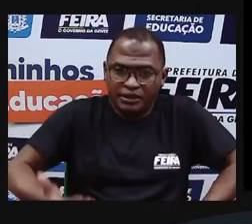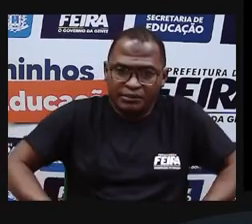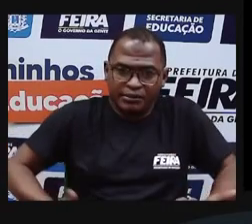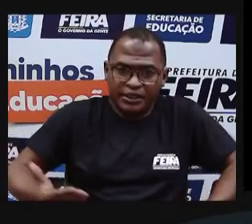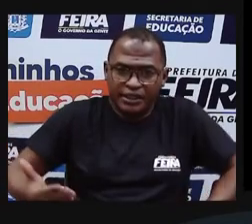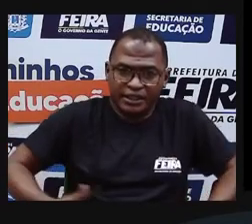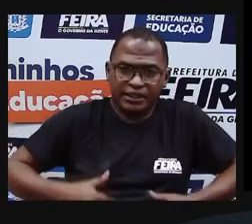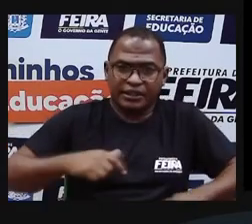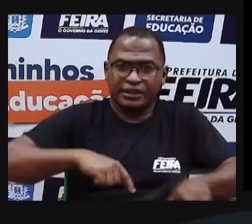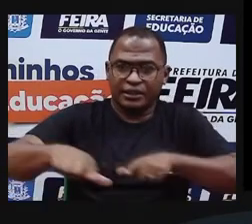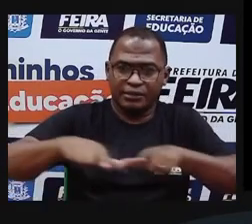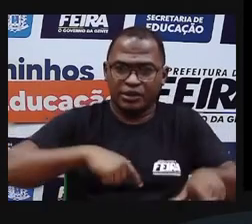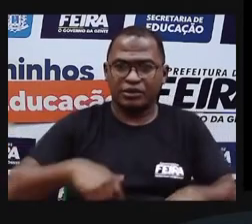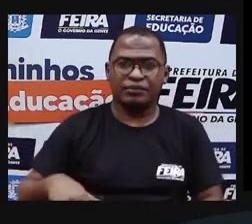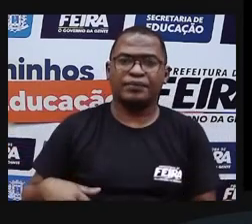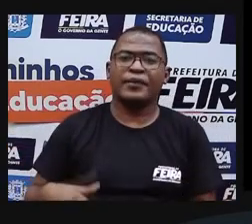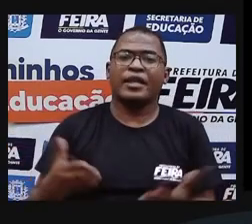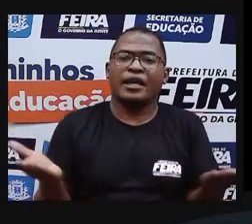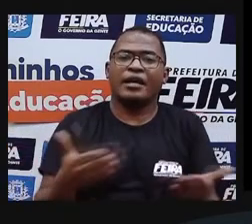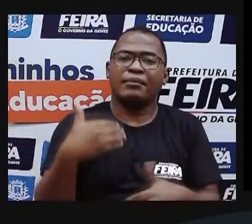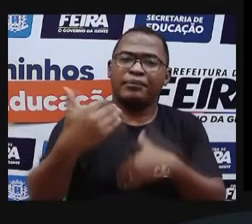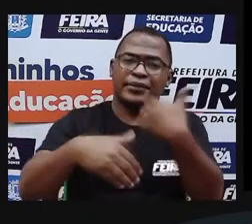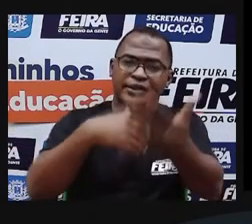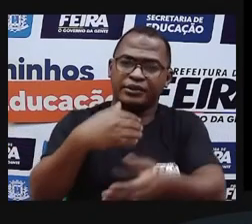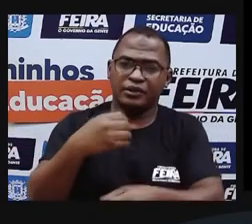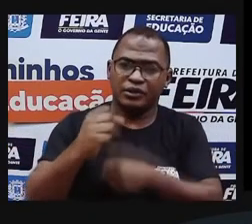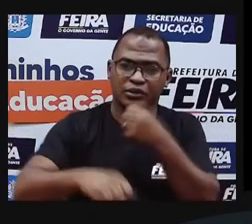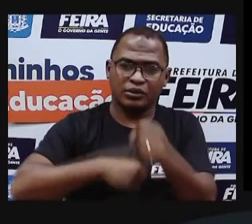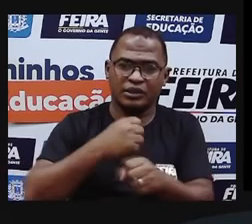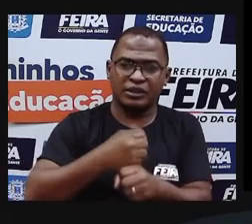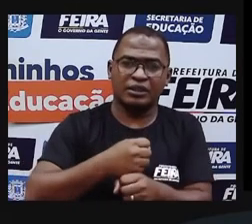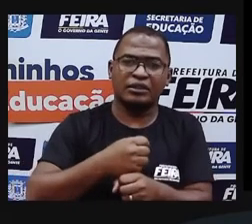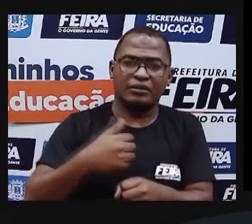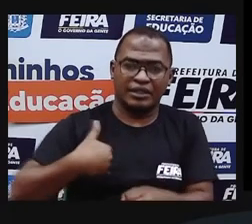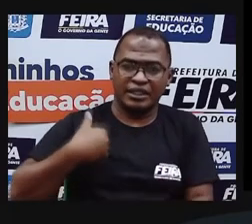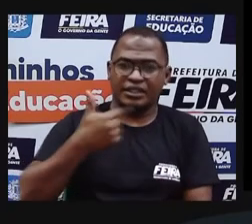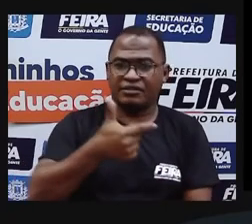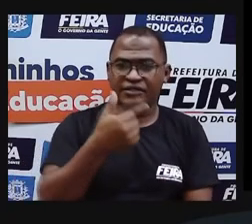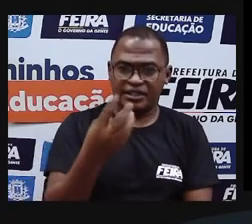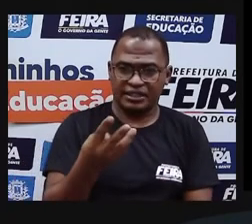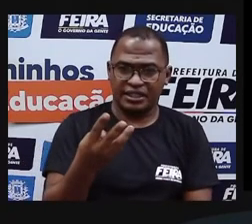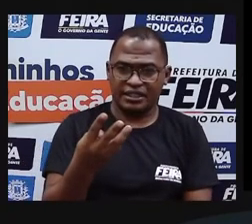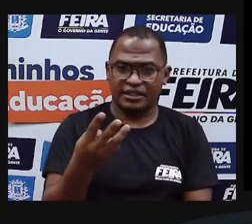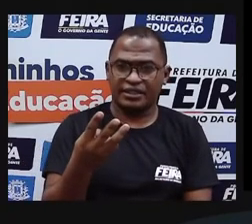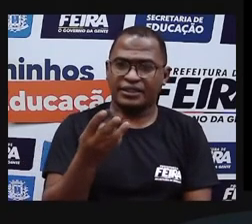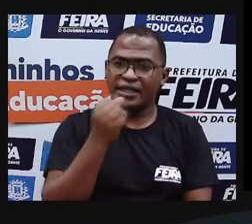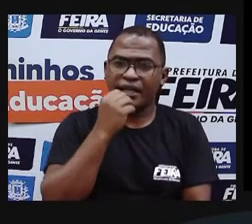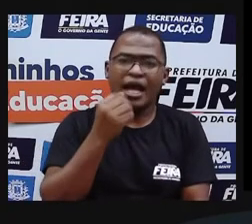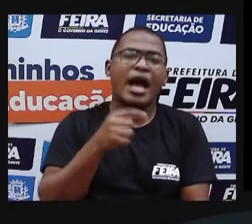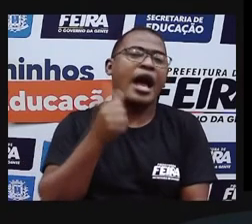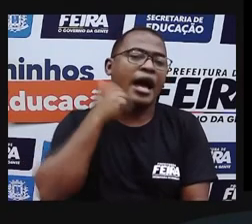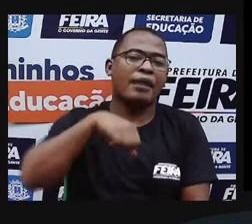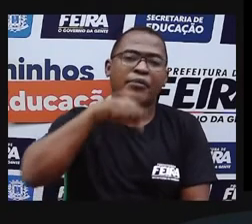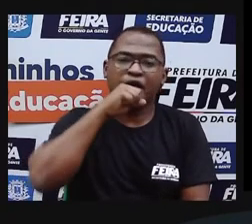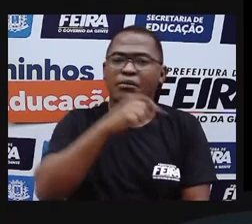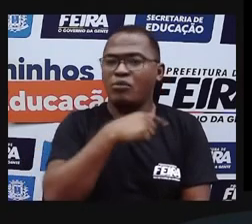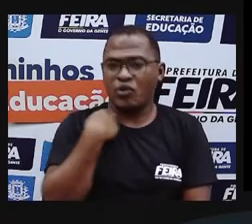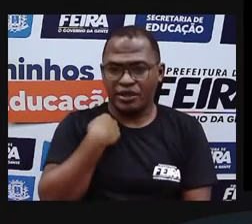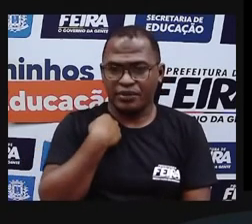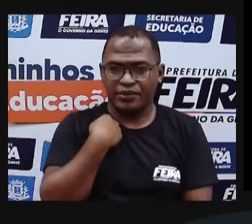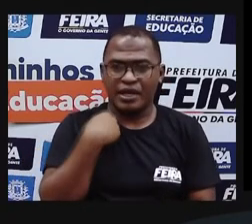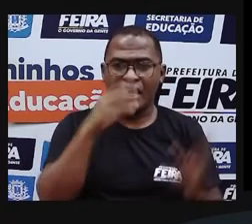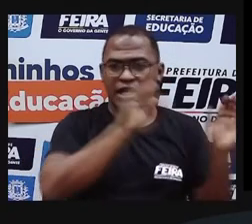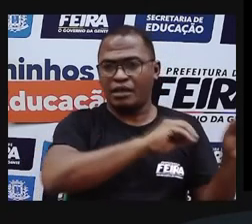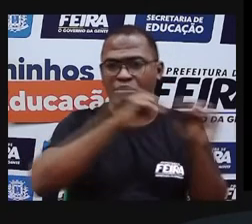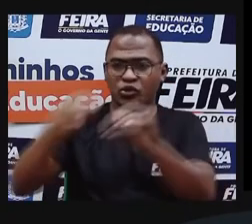ela perdeu a sua mãe e foi para a capital, onde empregou-se como faxineira na Santa Casa de França, e